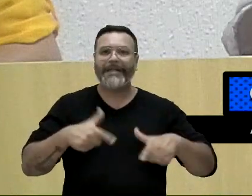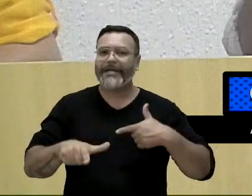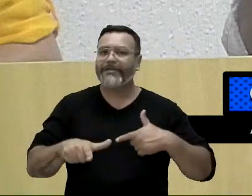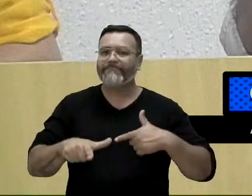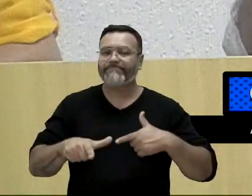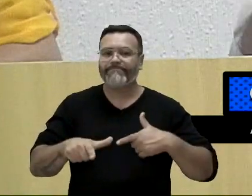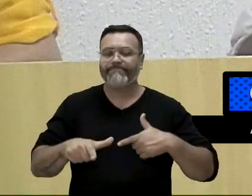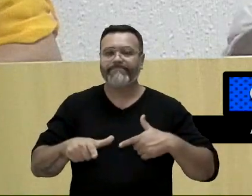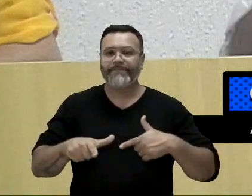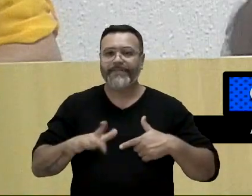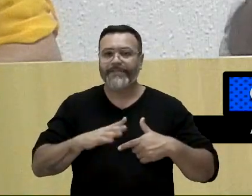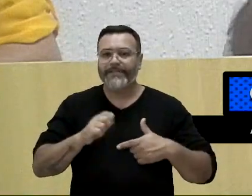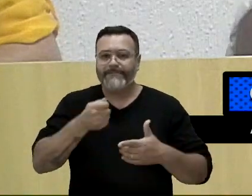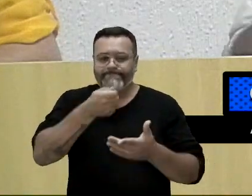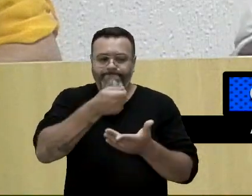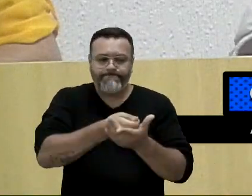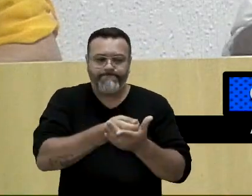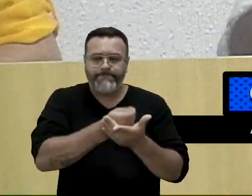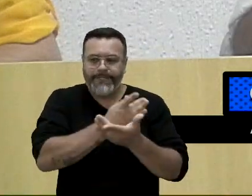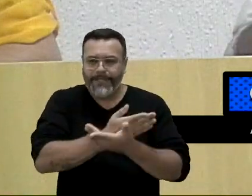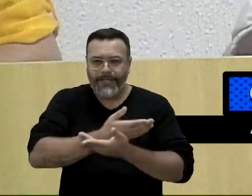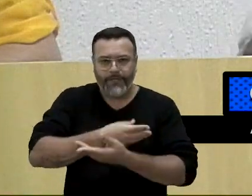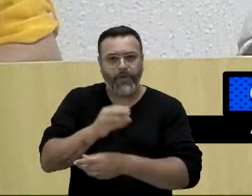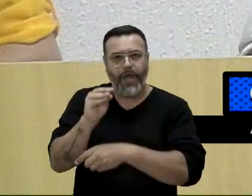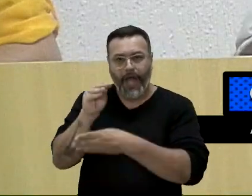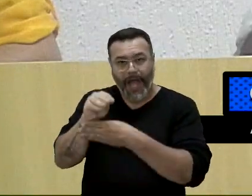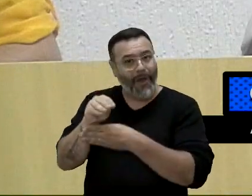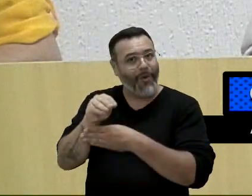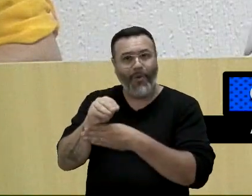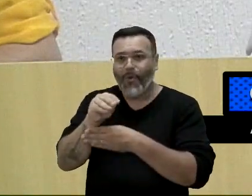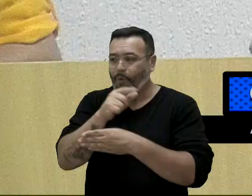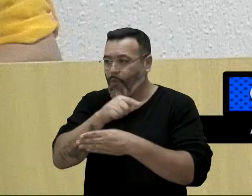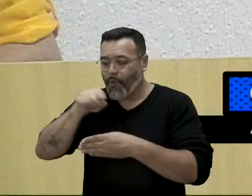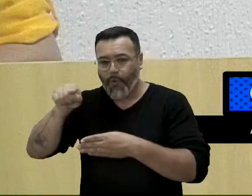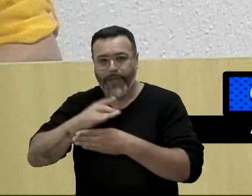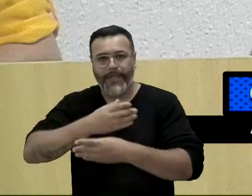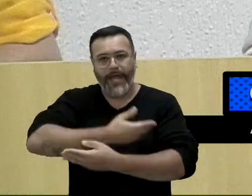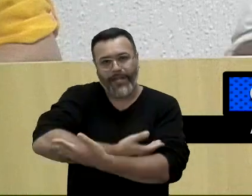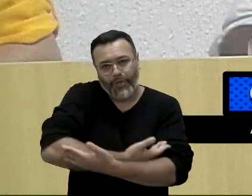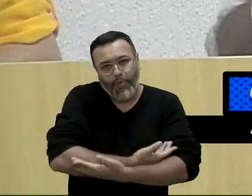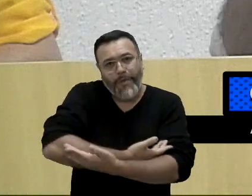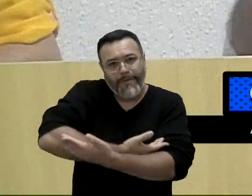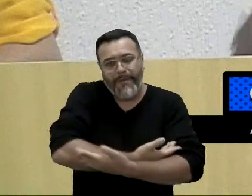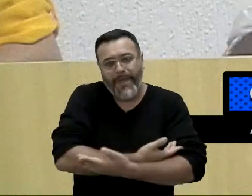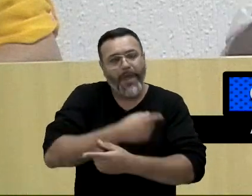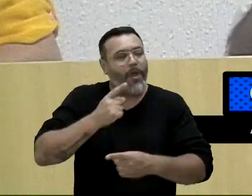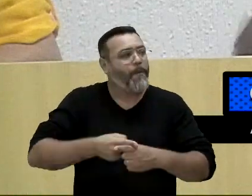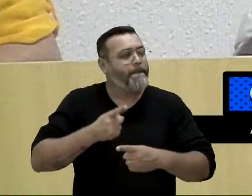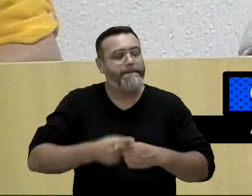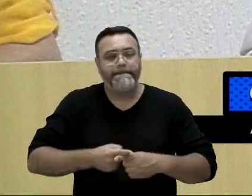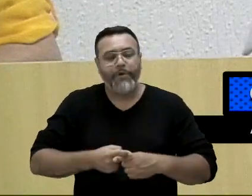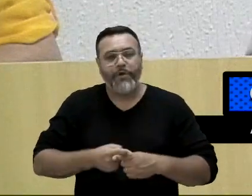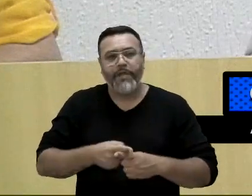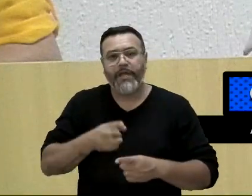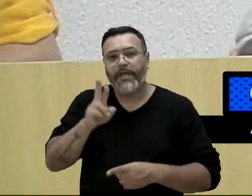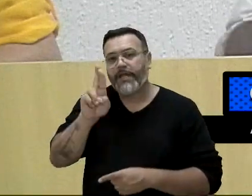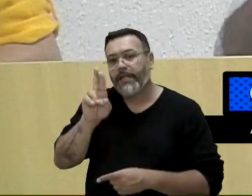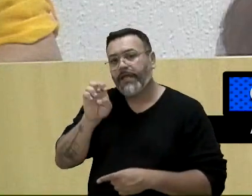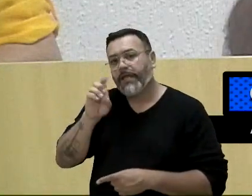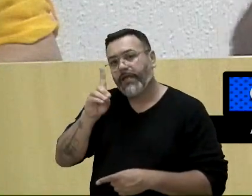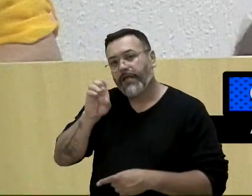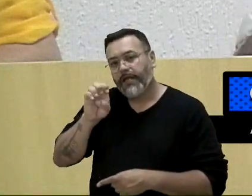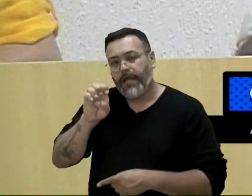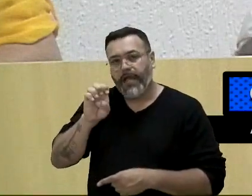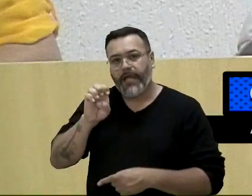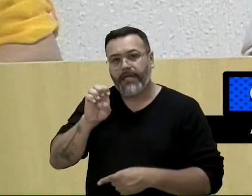e ela é obrigada a cuidar desse bebê porque não tem na rede profissionais capacitados para fazer